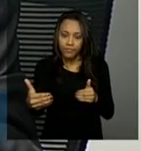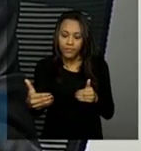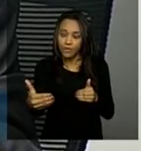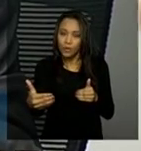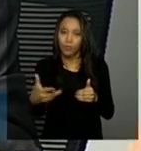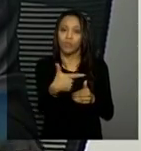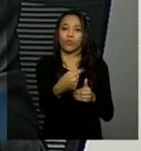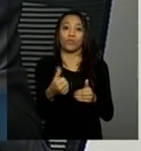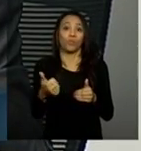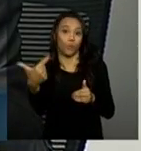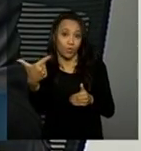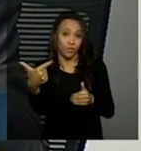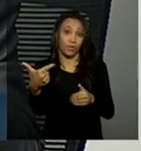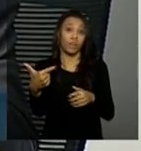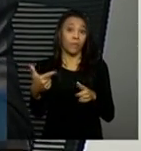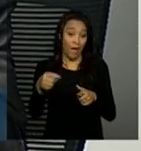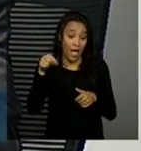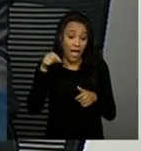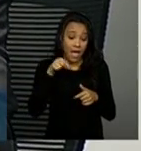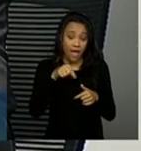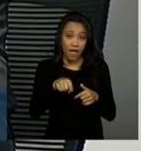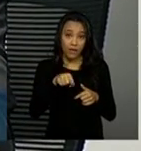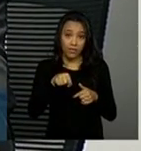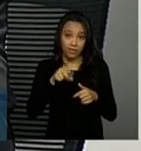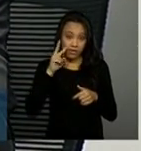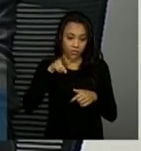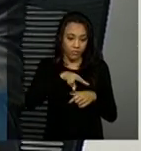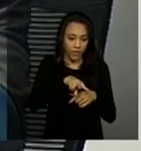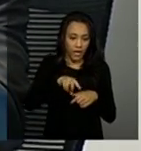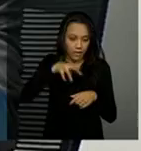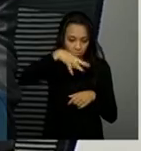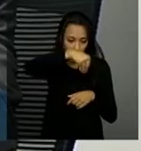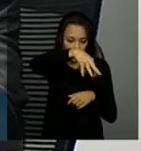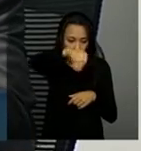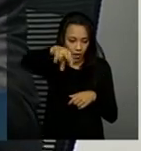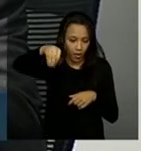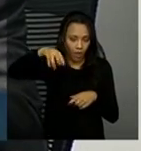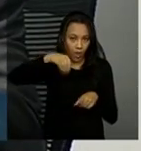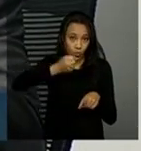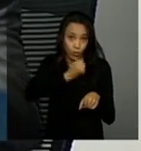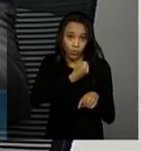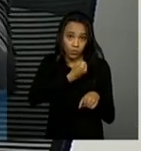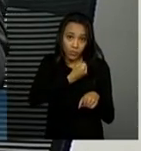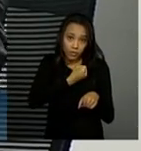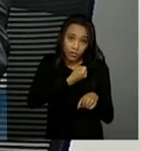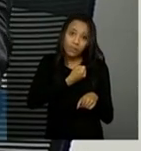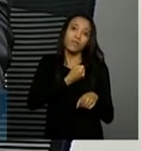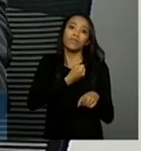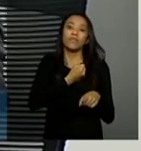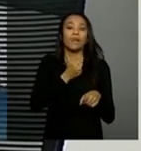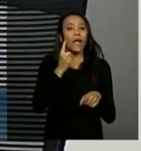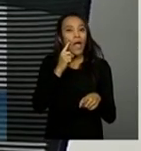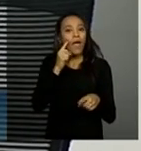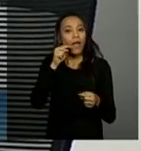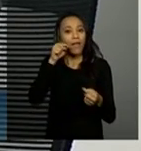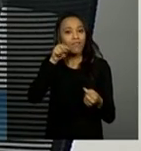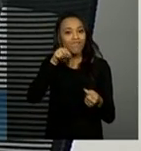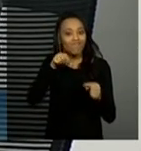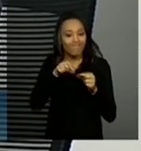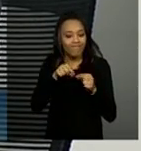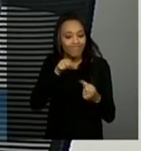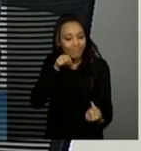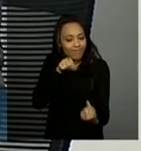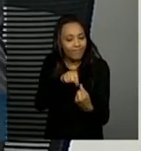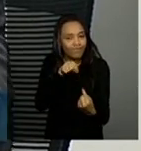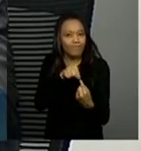Eu lembro a vocês que esses dados são espacialmente explícitos, tá? Cada número está conectado a um espaço geográfico.